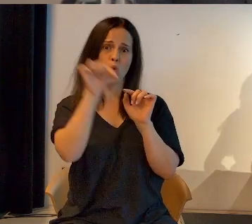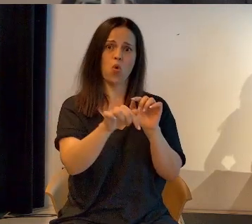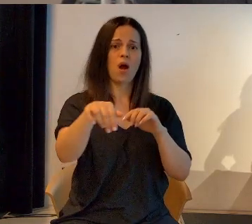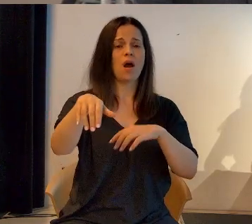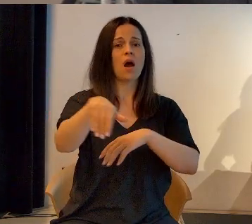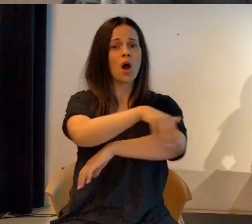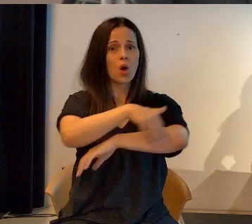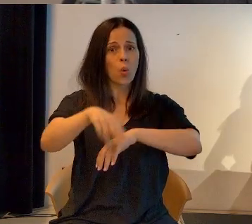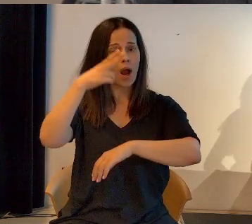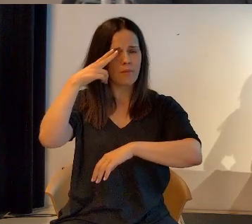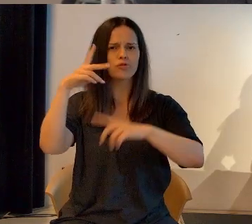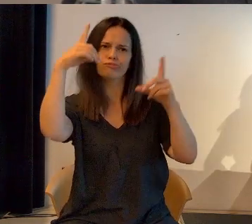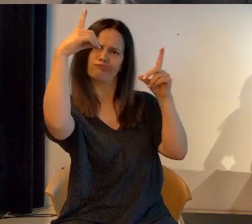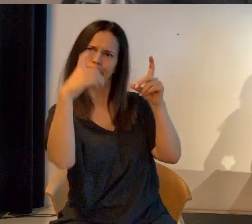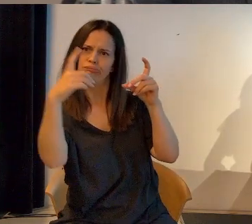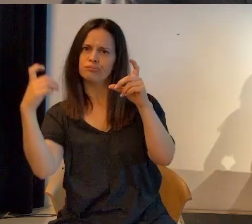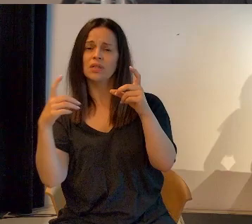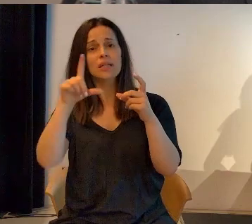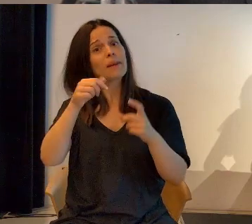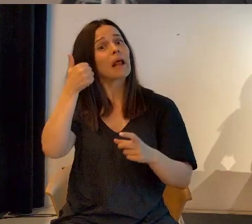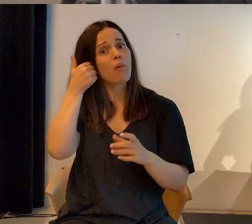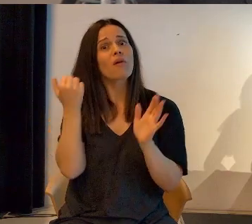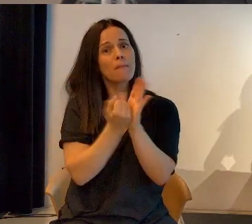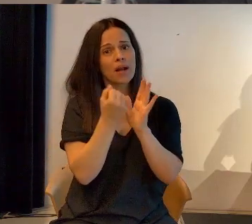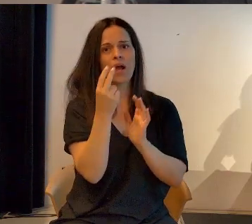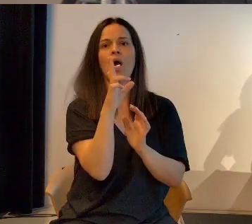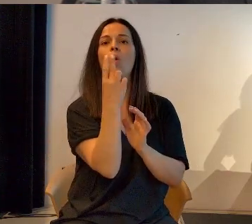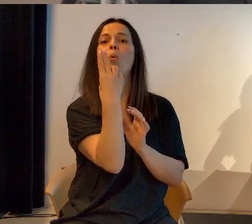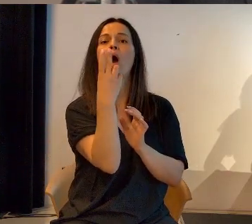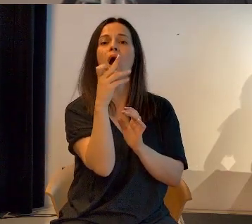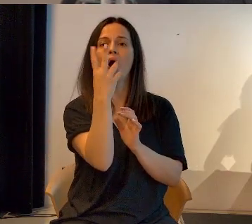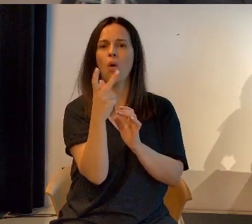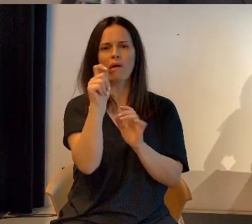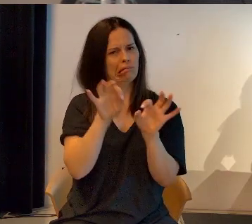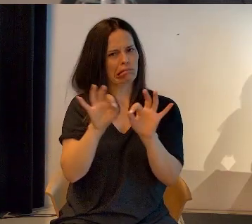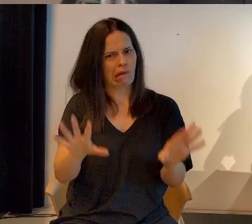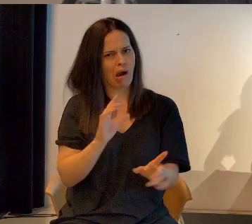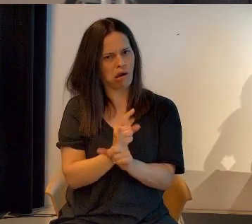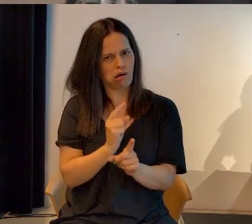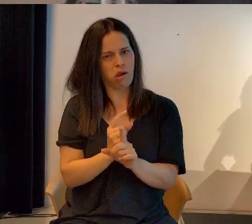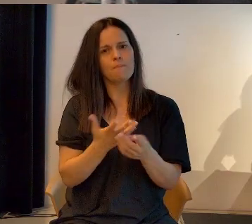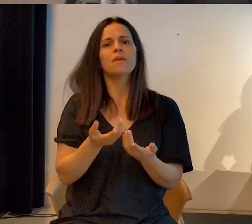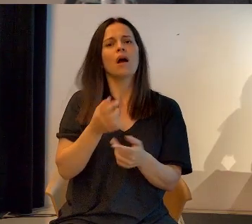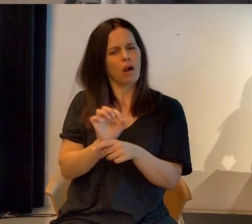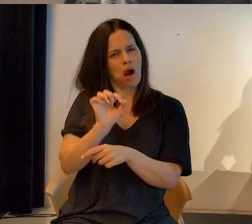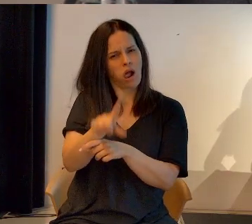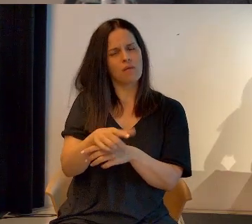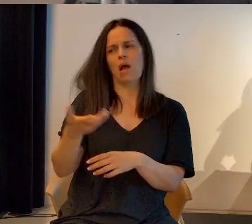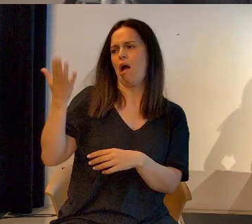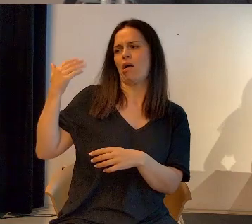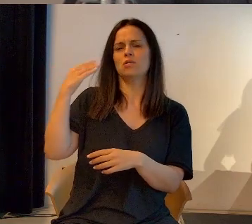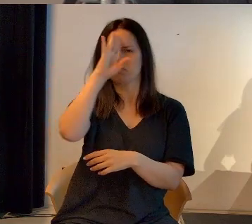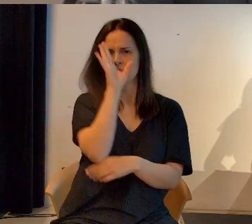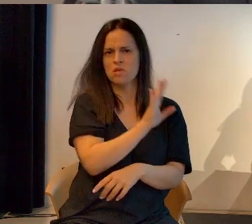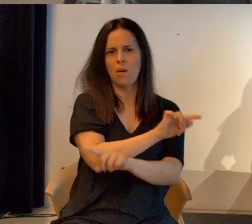fazer a mesma coisa. Uma nota, eu que há uns meses, aliás, toda a gente sabe disso, nós,